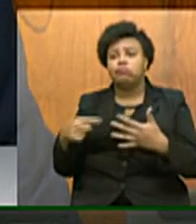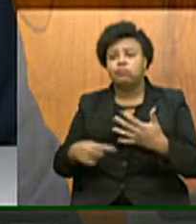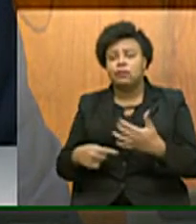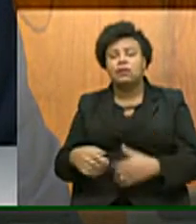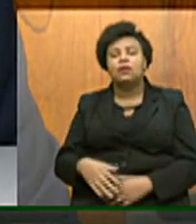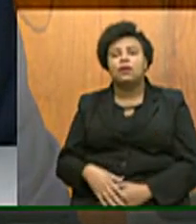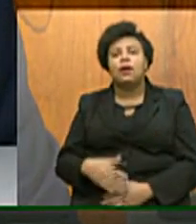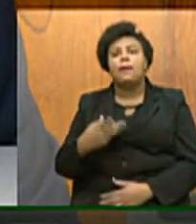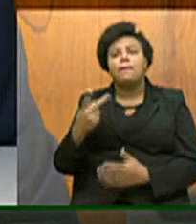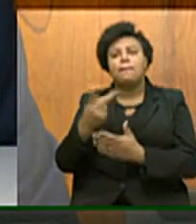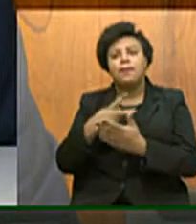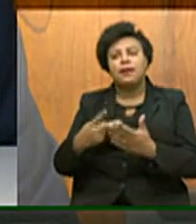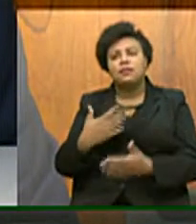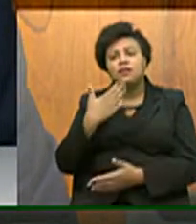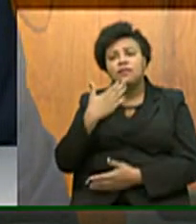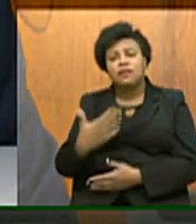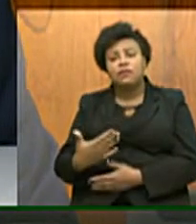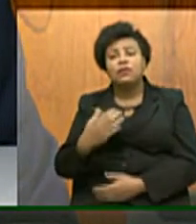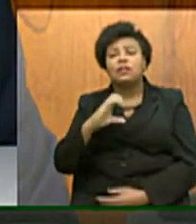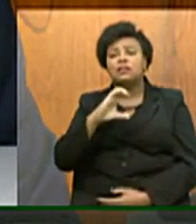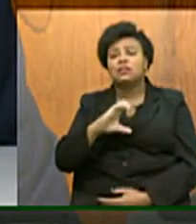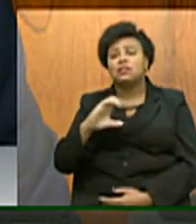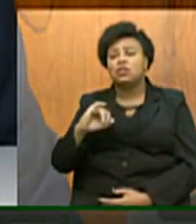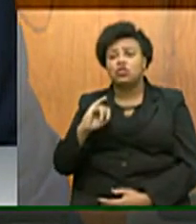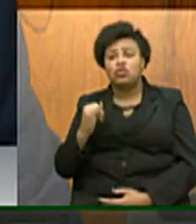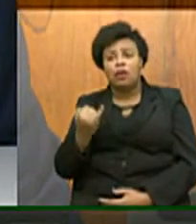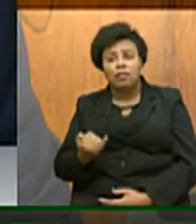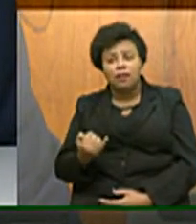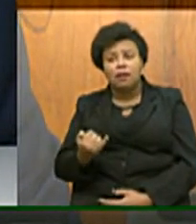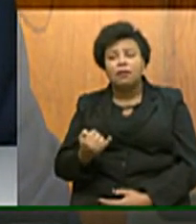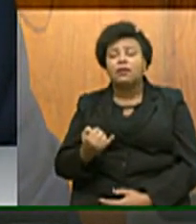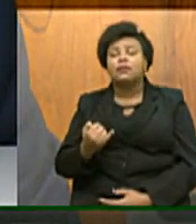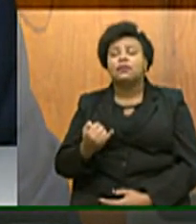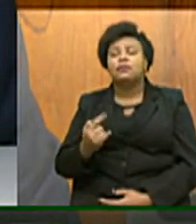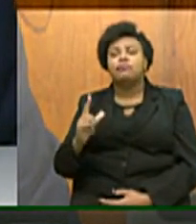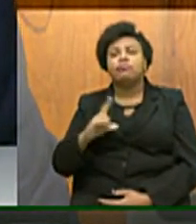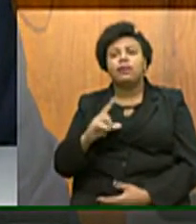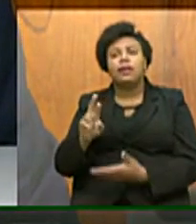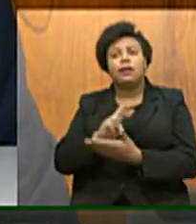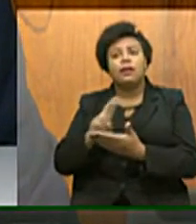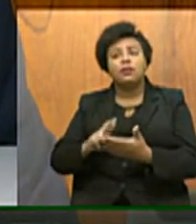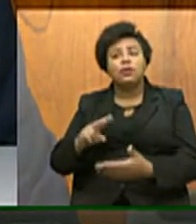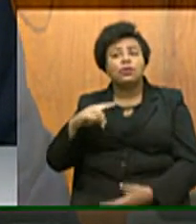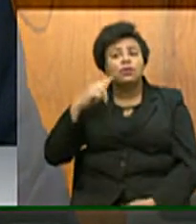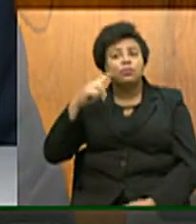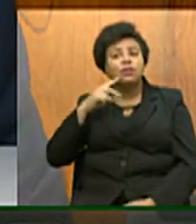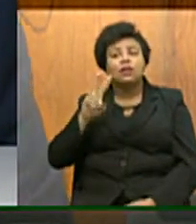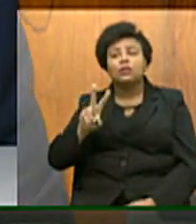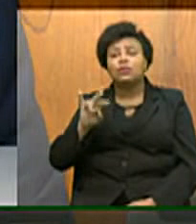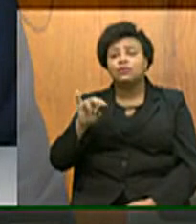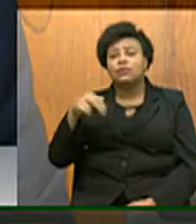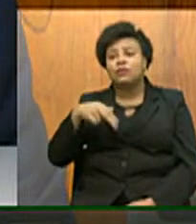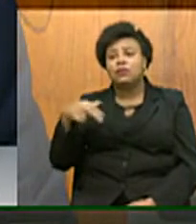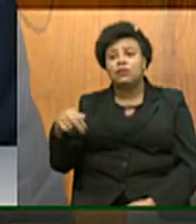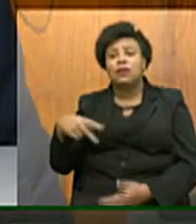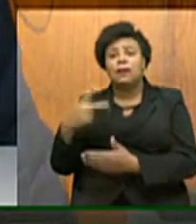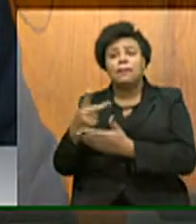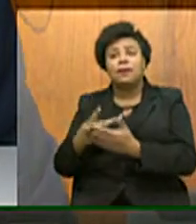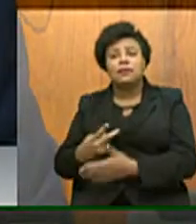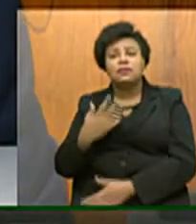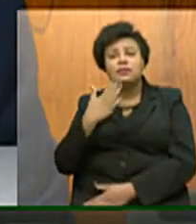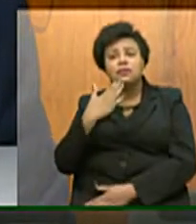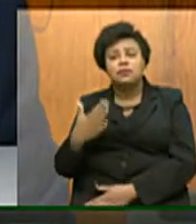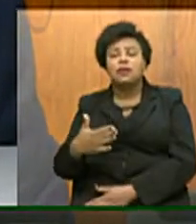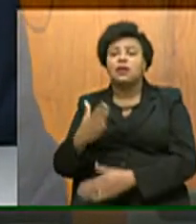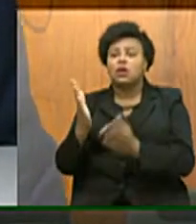Parecer favorável da Comissão de Constituição e Justiça, tendo como relator o deputado Luiz Henrique Viana. Parecer favorável